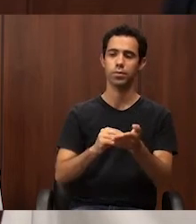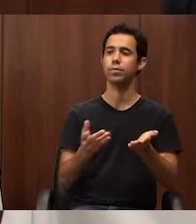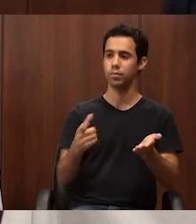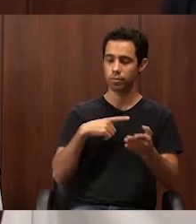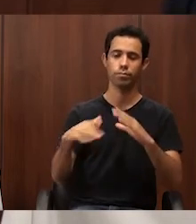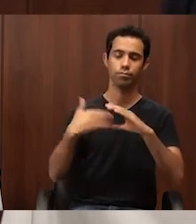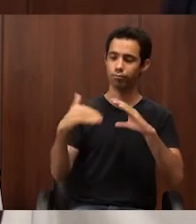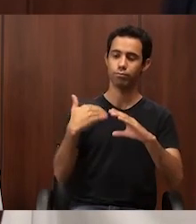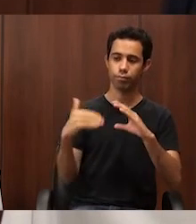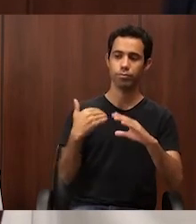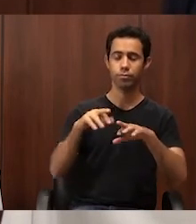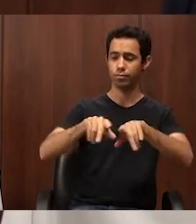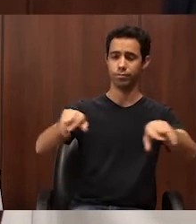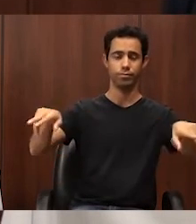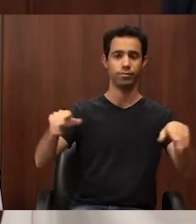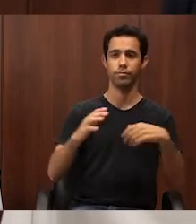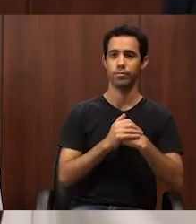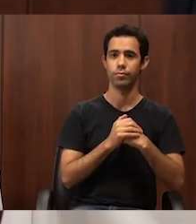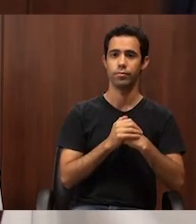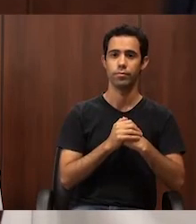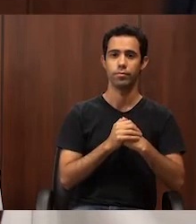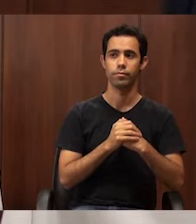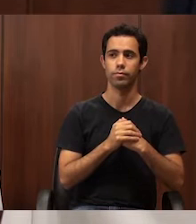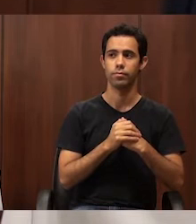a diversos casos.